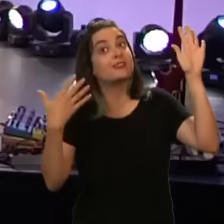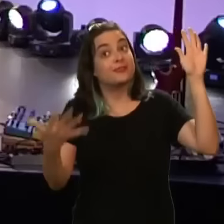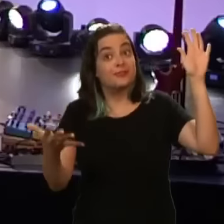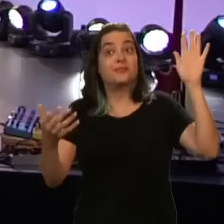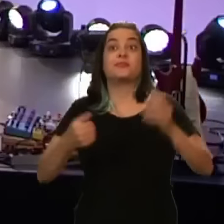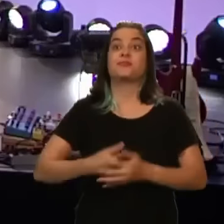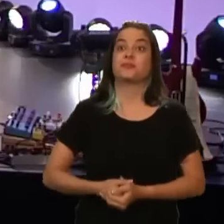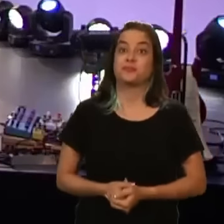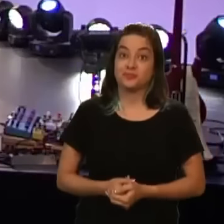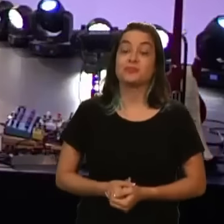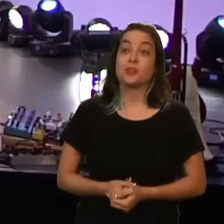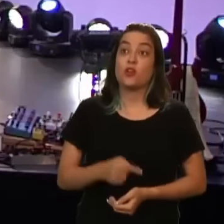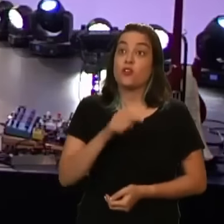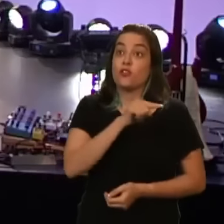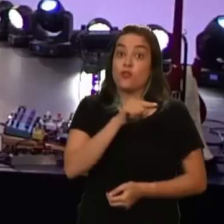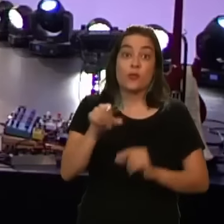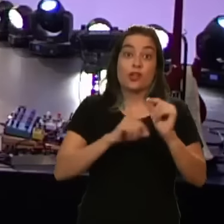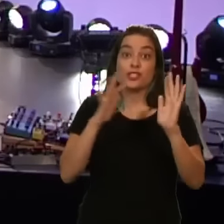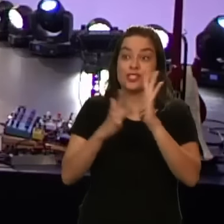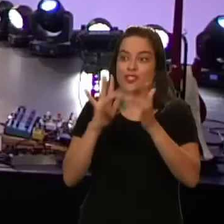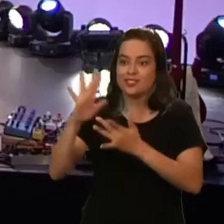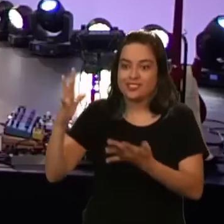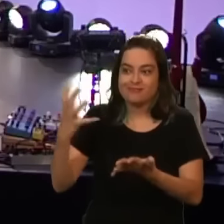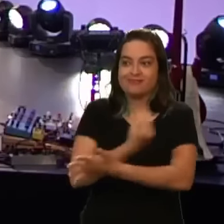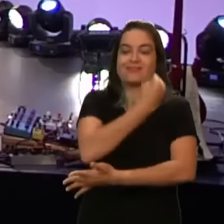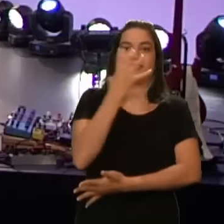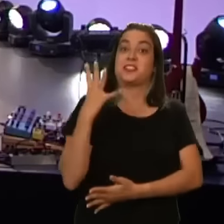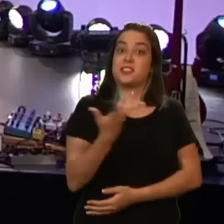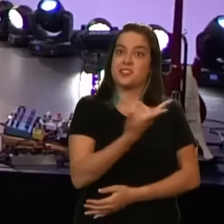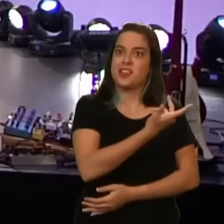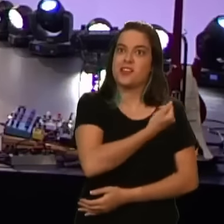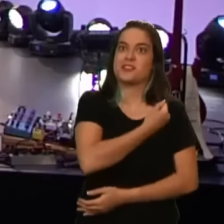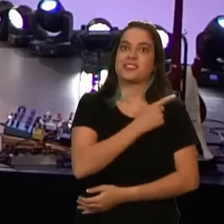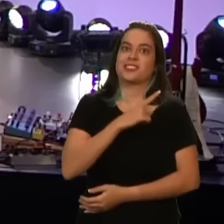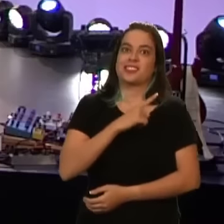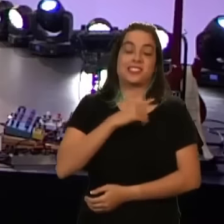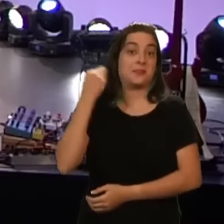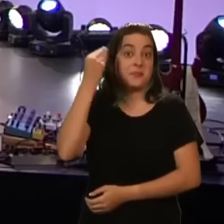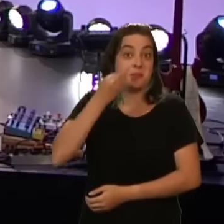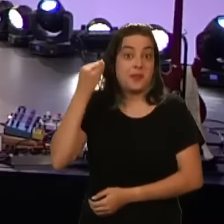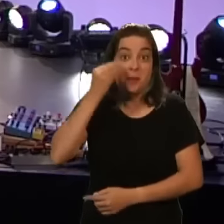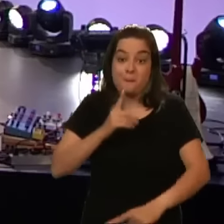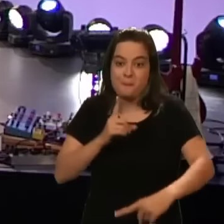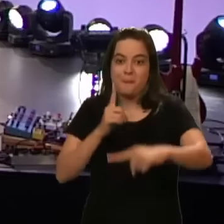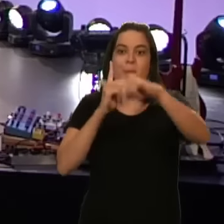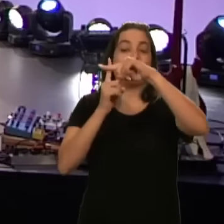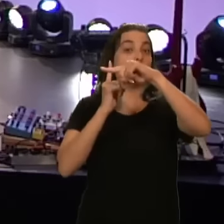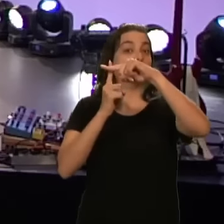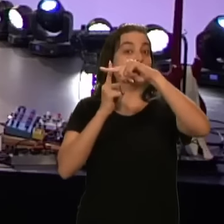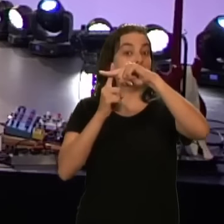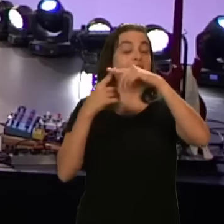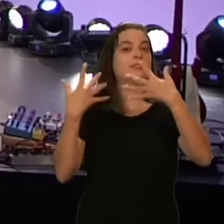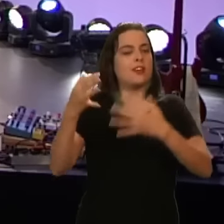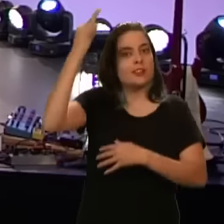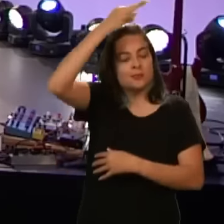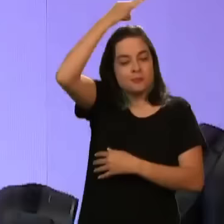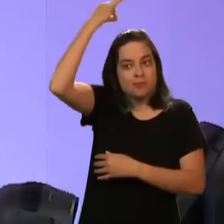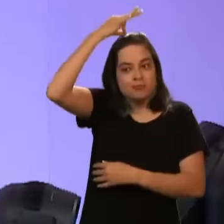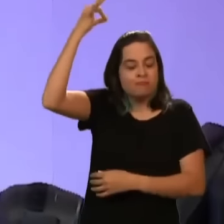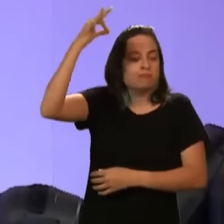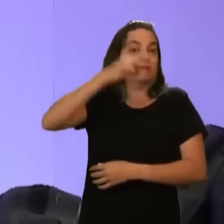Uau! Ai, você foi resgatada por Ele. Você teve um impacto positivo daquela experiência. O Espírito Santo veio, né?